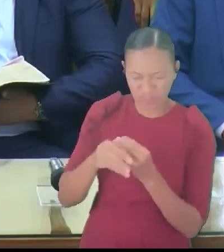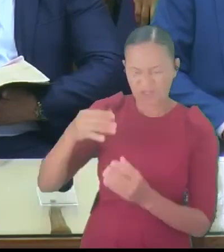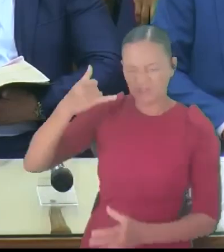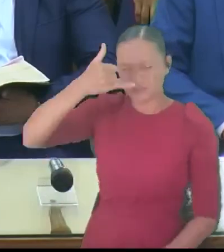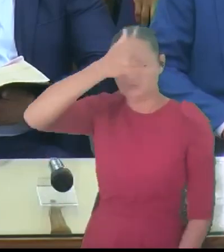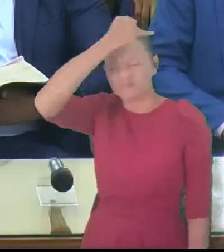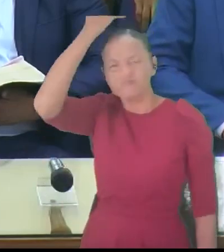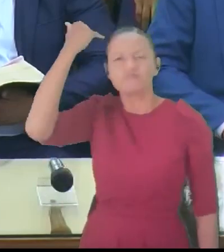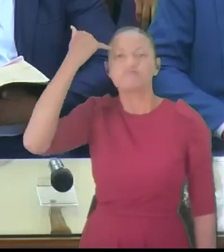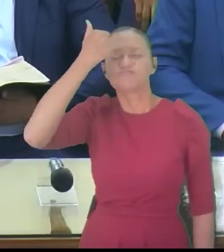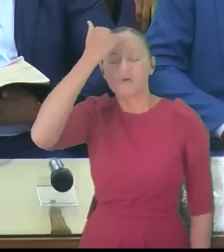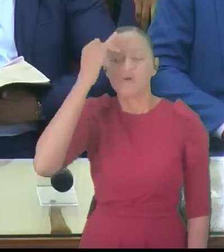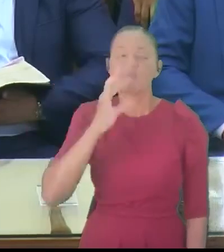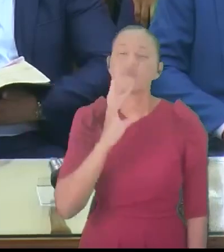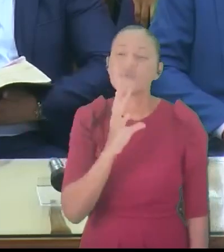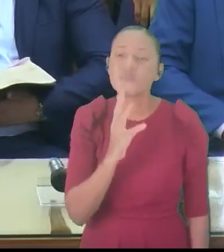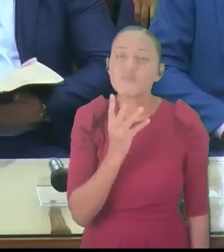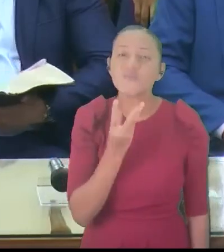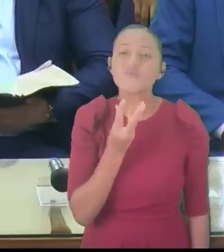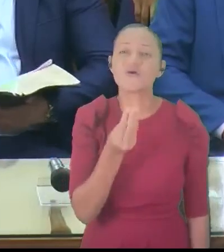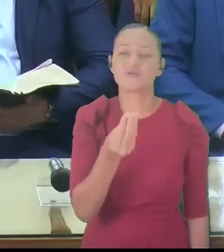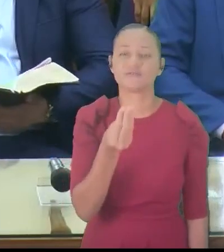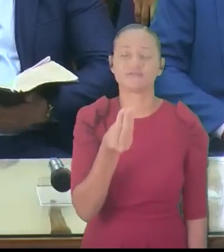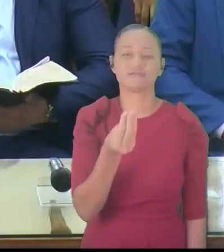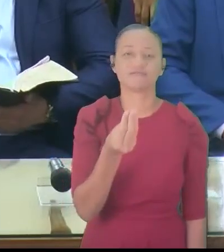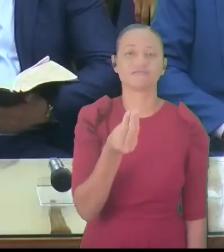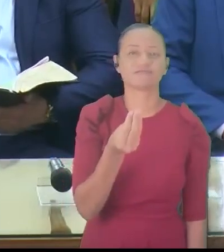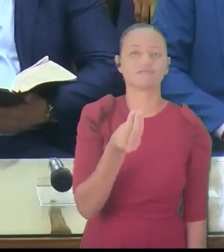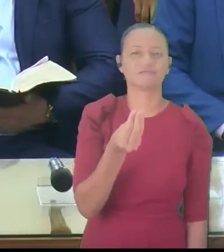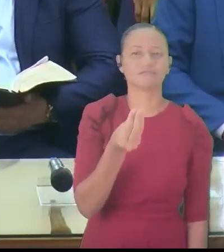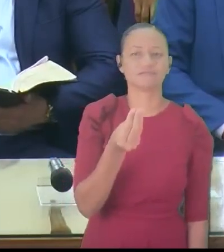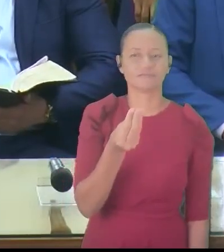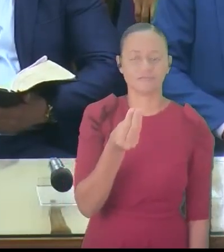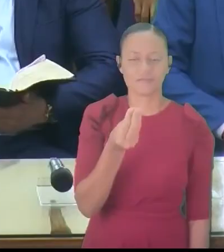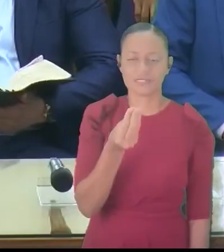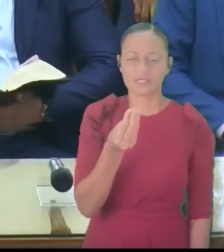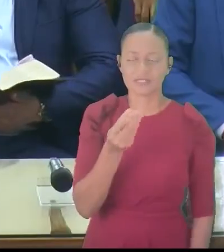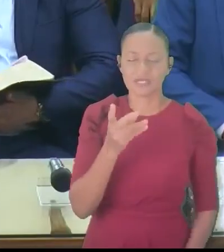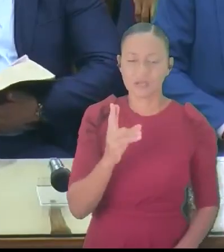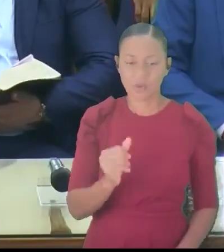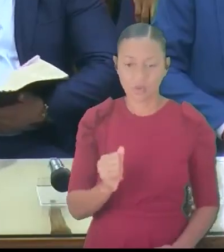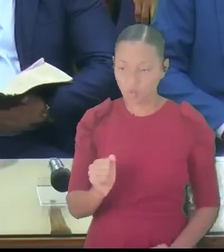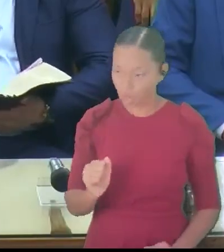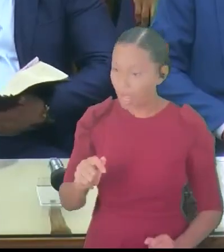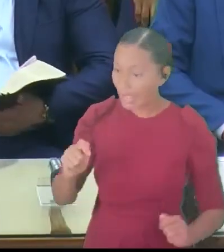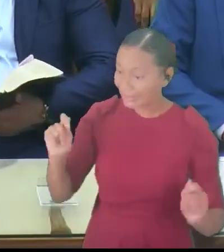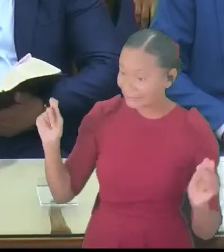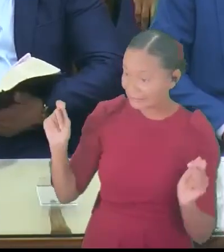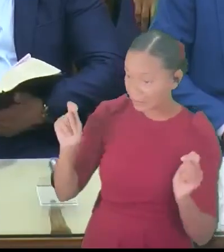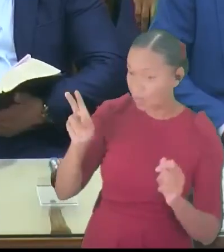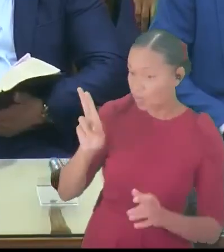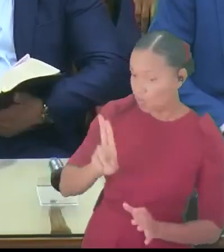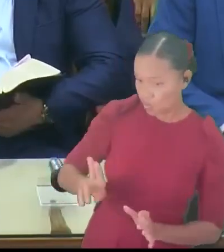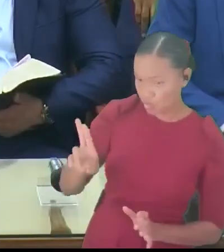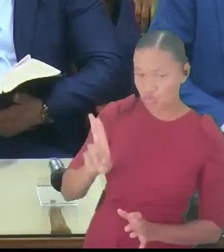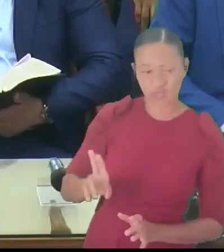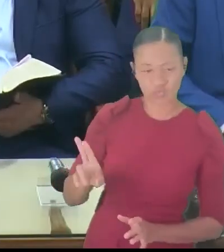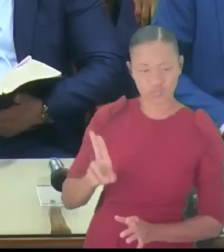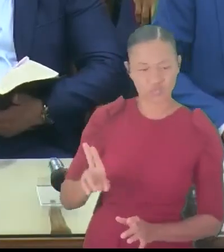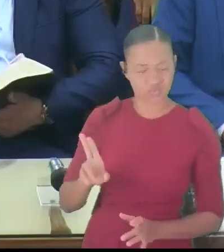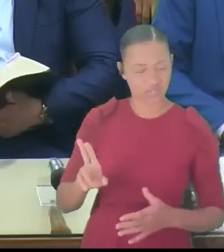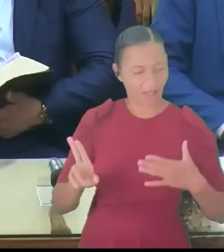unção com o conhecimento. É como unir o útil ao que, meus amados